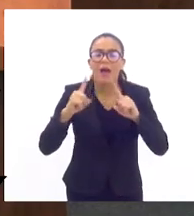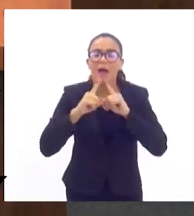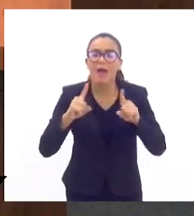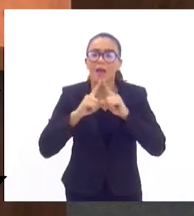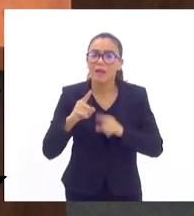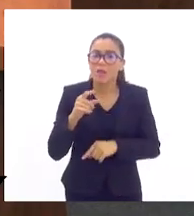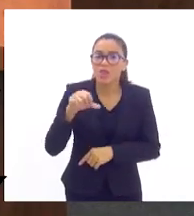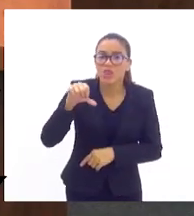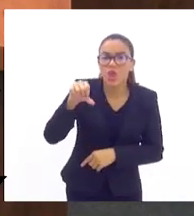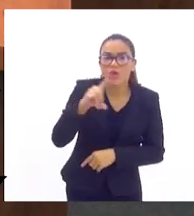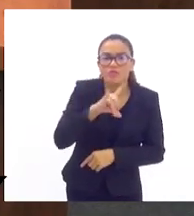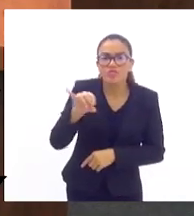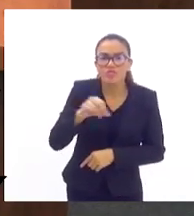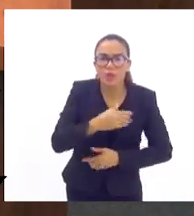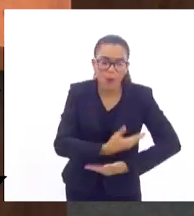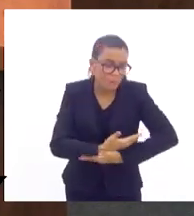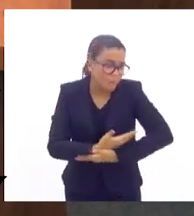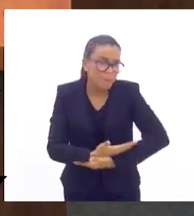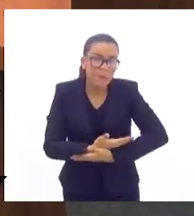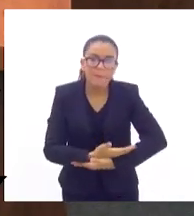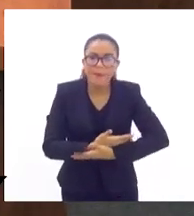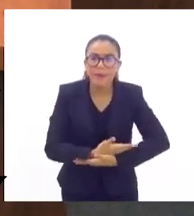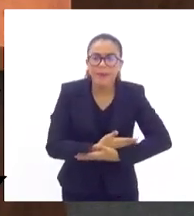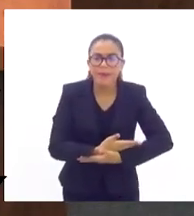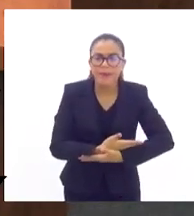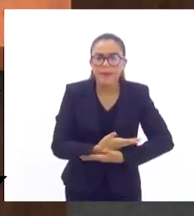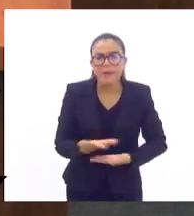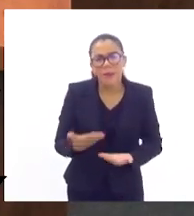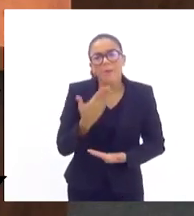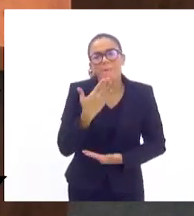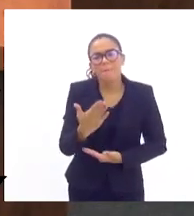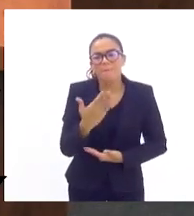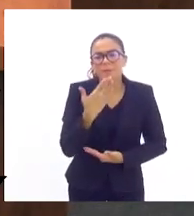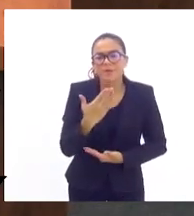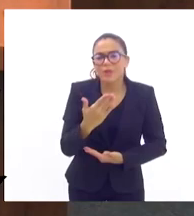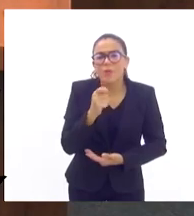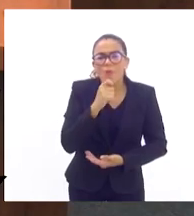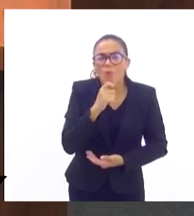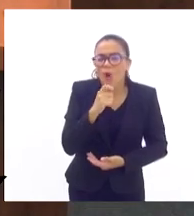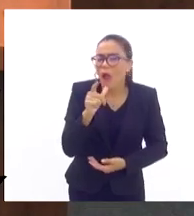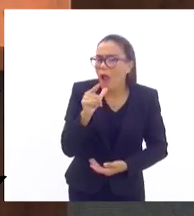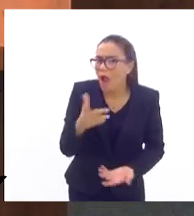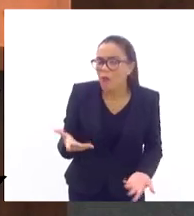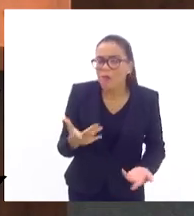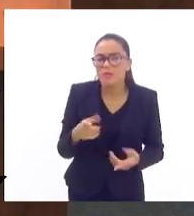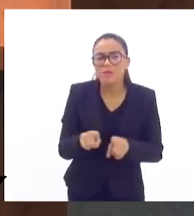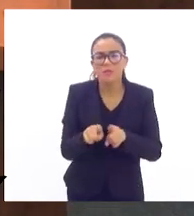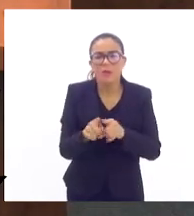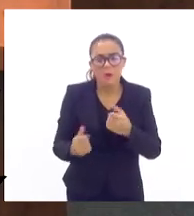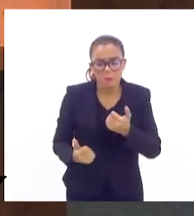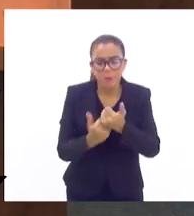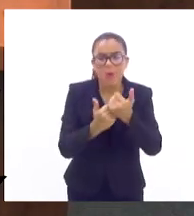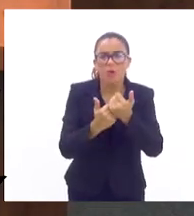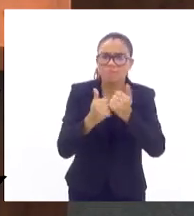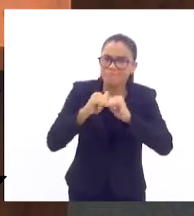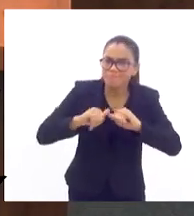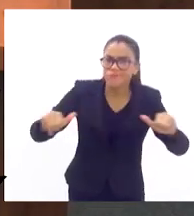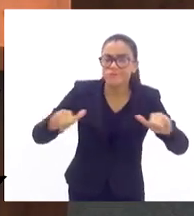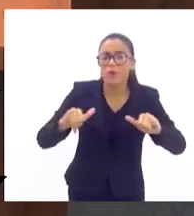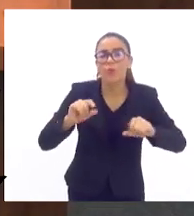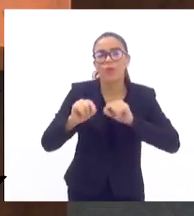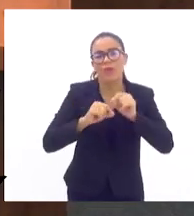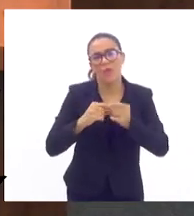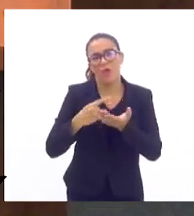dentro de casa, com criança pequena. Então, assim, a gente vem aqui pedir, mais uma vez, e reforçar junto a essa audiência,